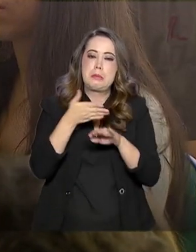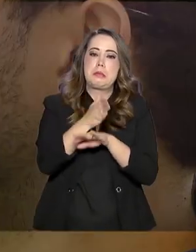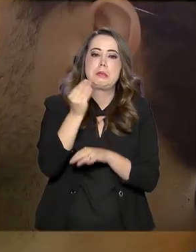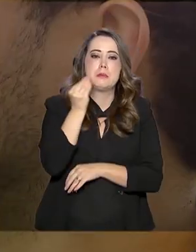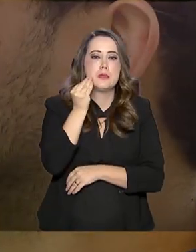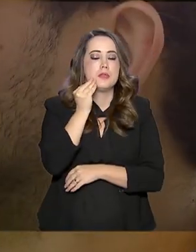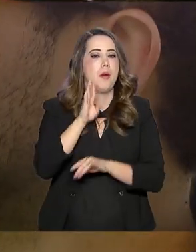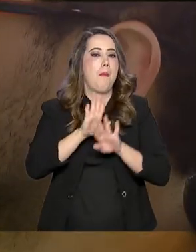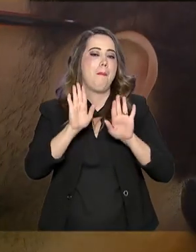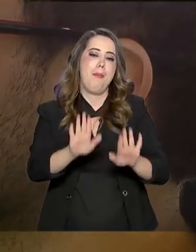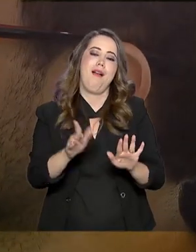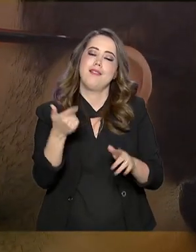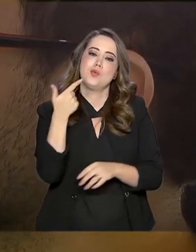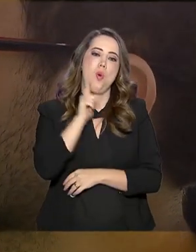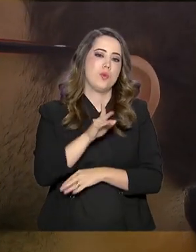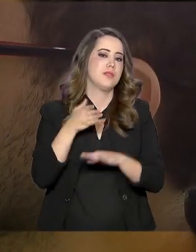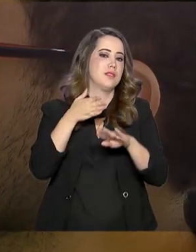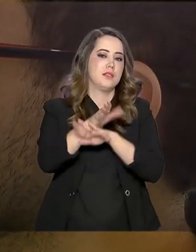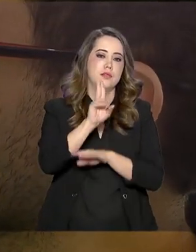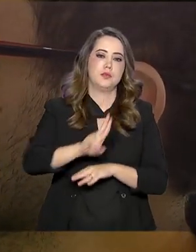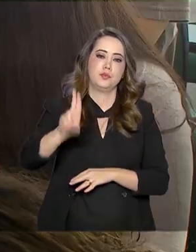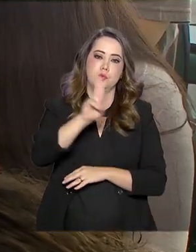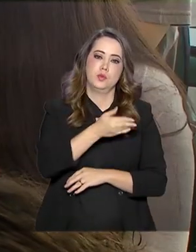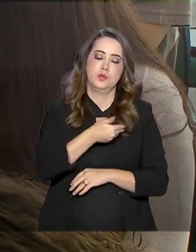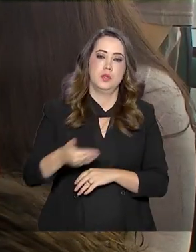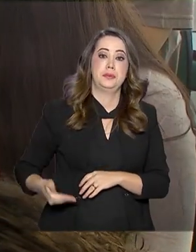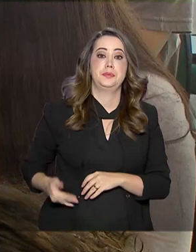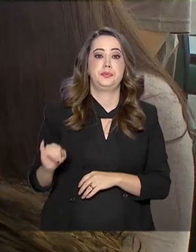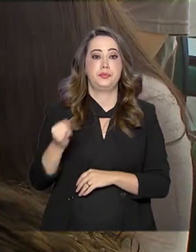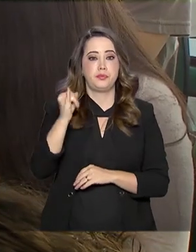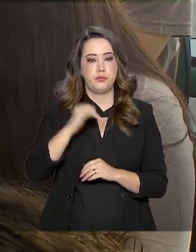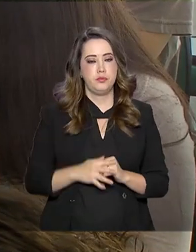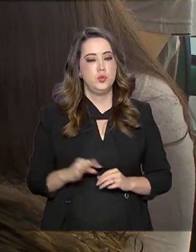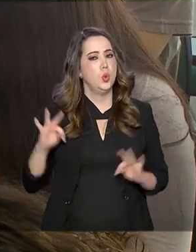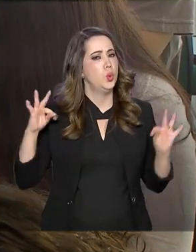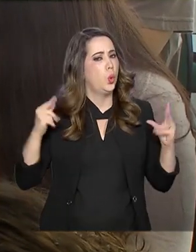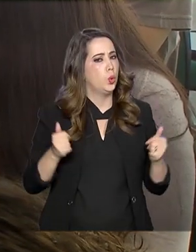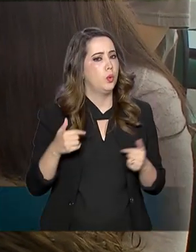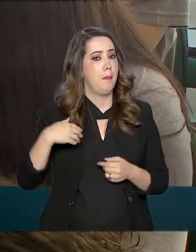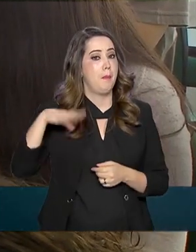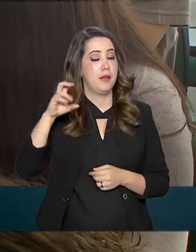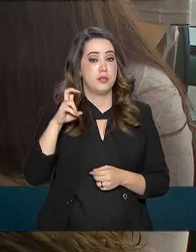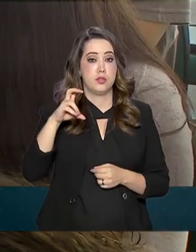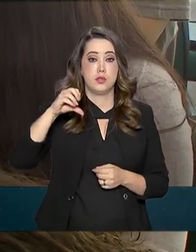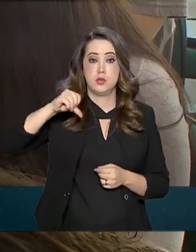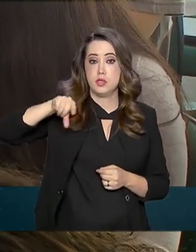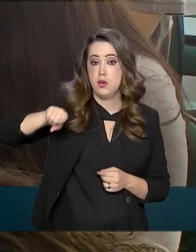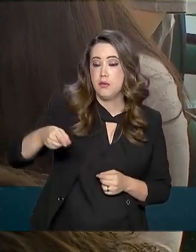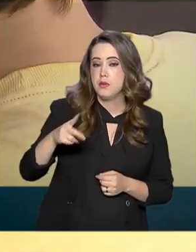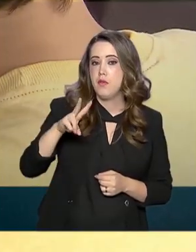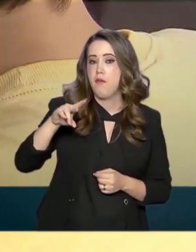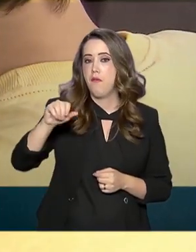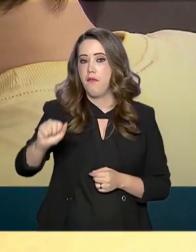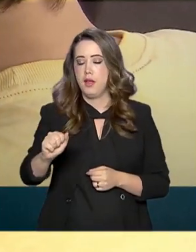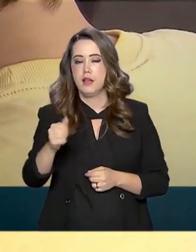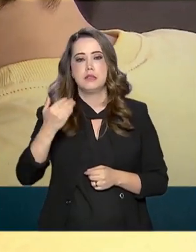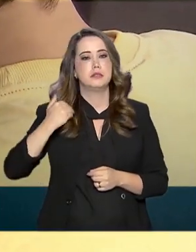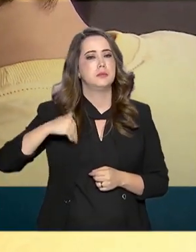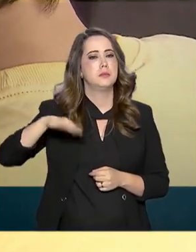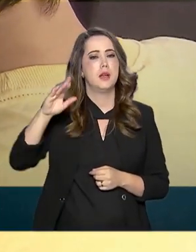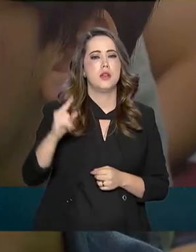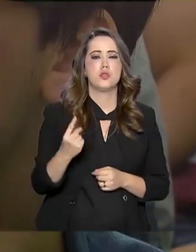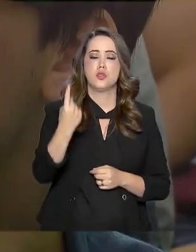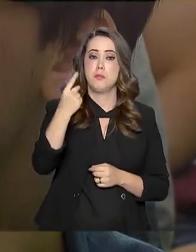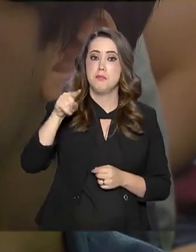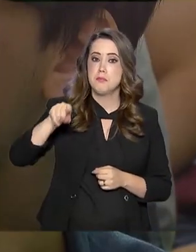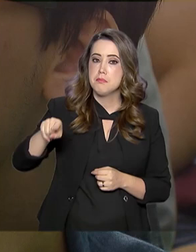mas não conseguiram entrar na universidade pública em janeiro ao todo são mais de 59 mil vagas para mais de